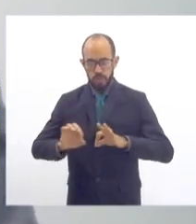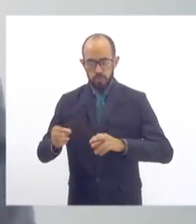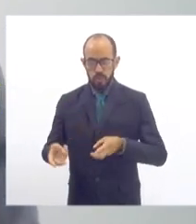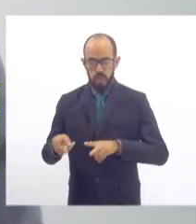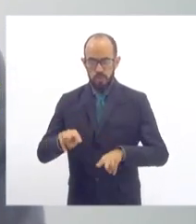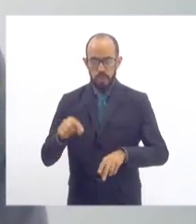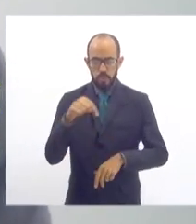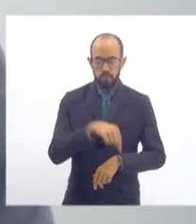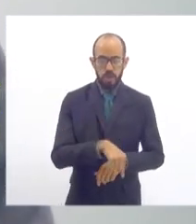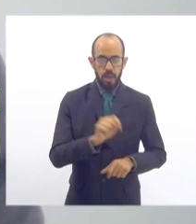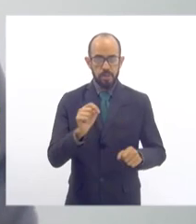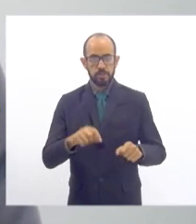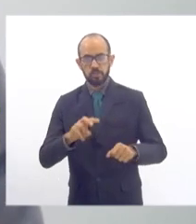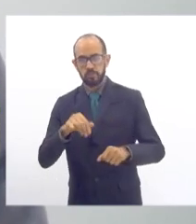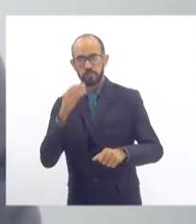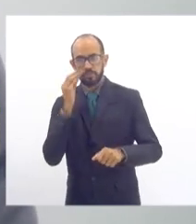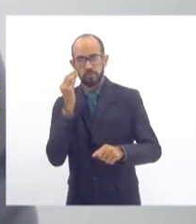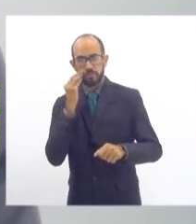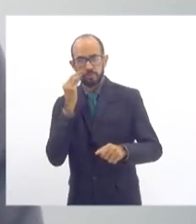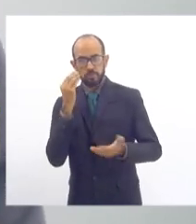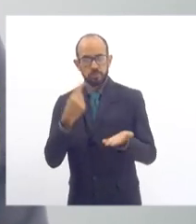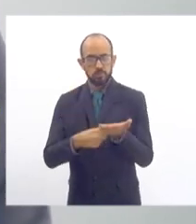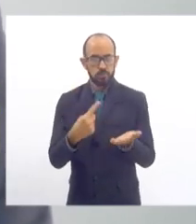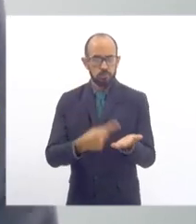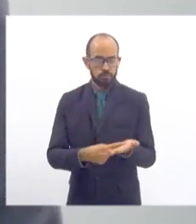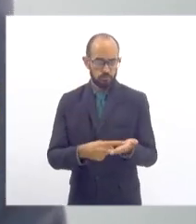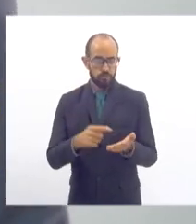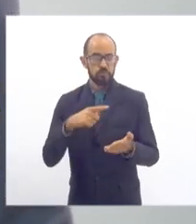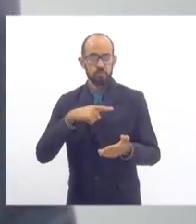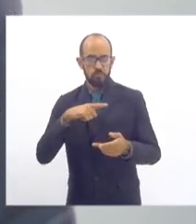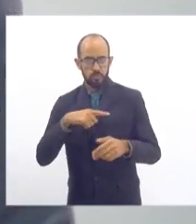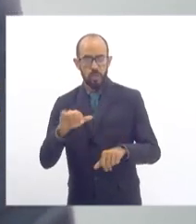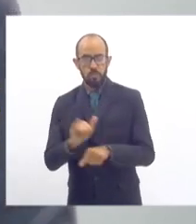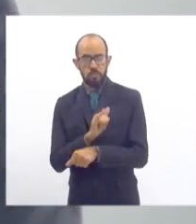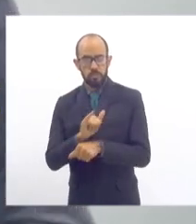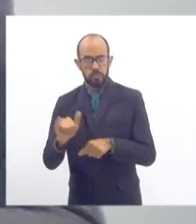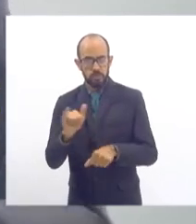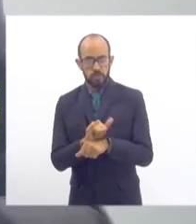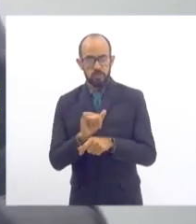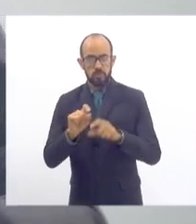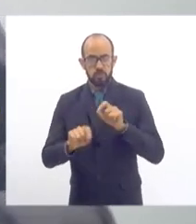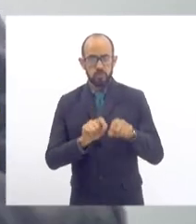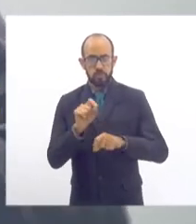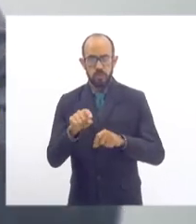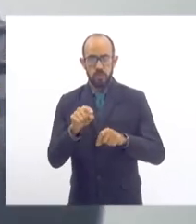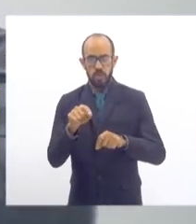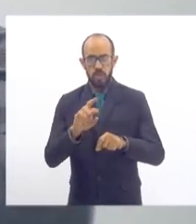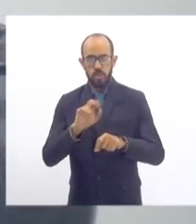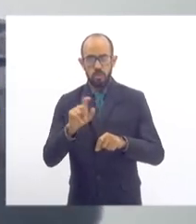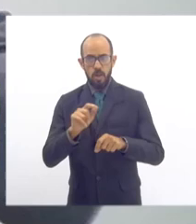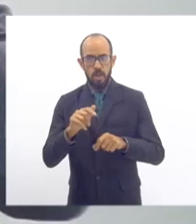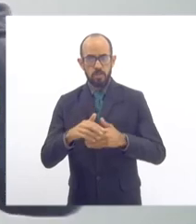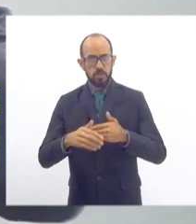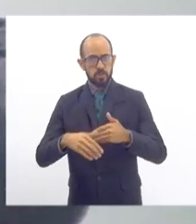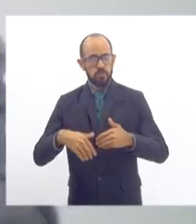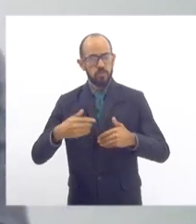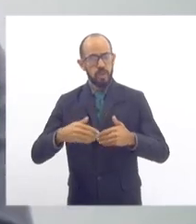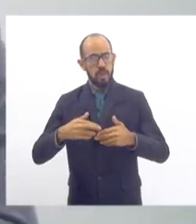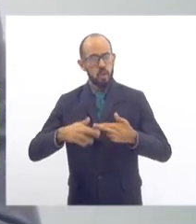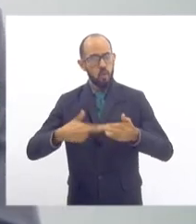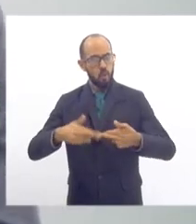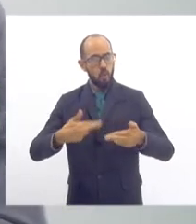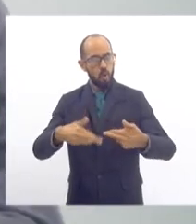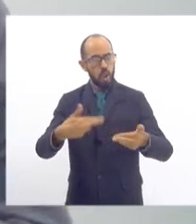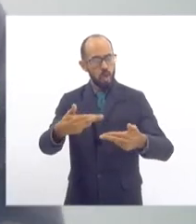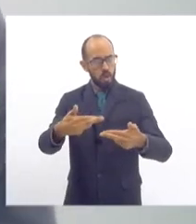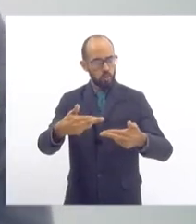um acordo que tenha como ponto de mediação não o jogar para frente a implantação do